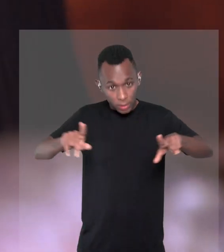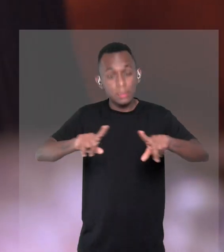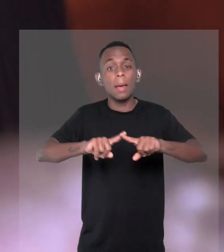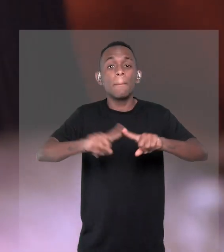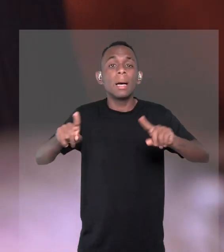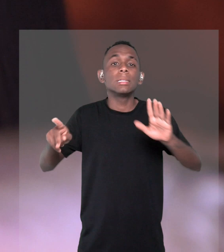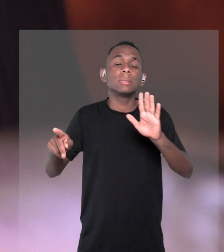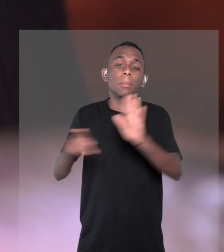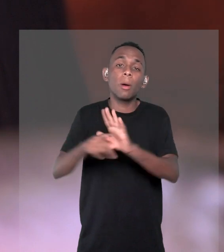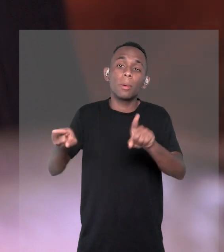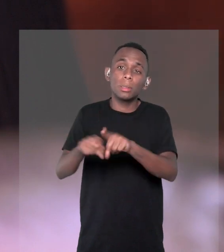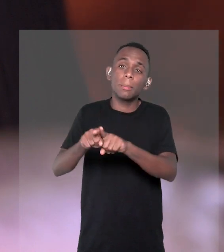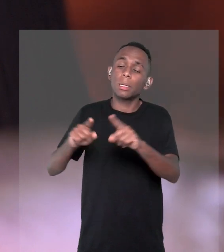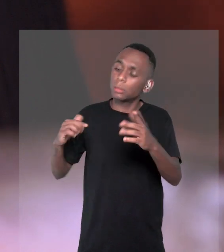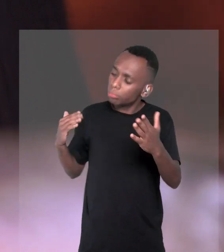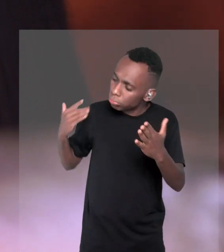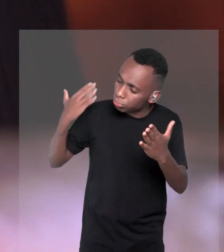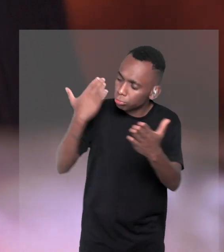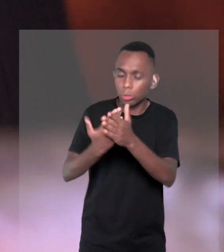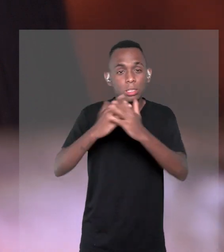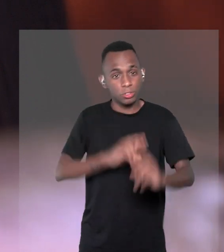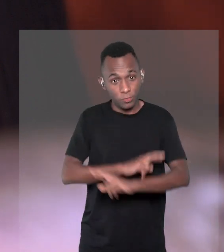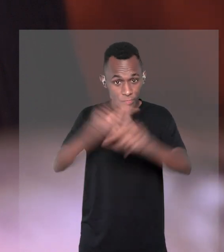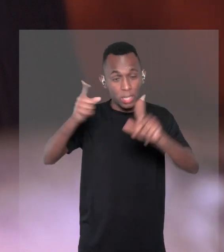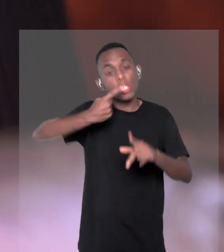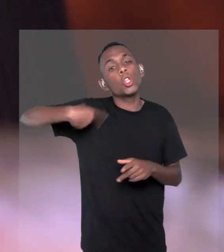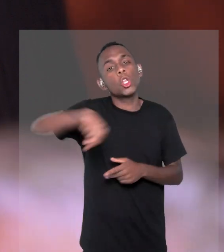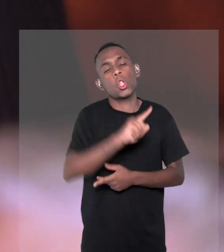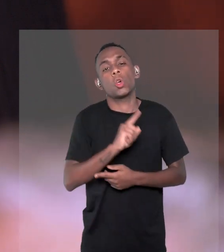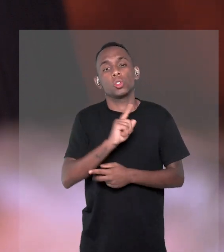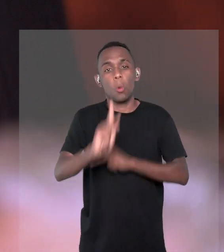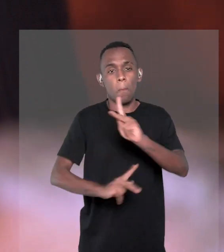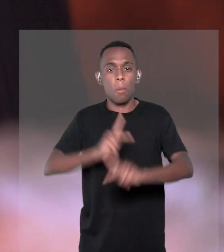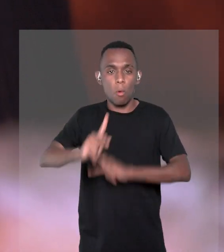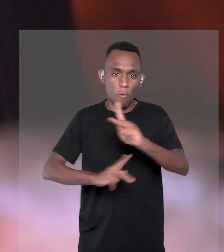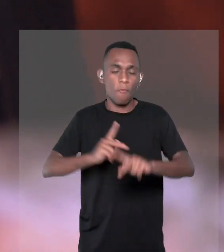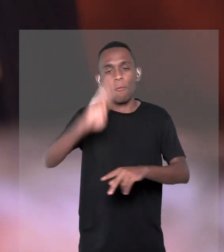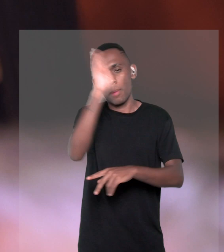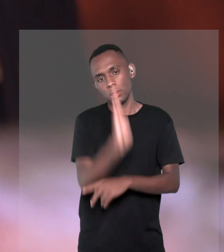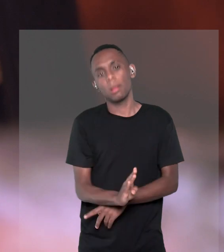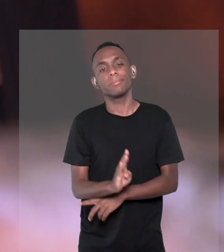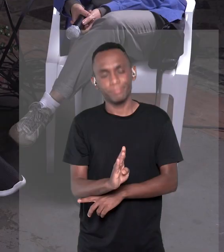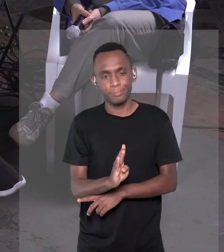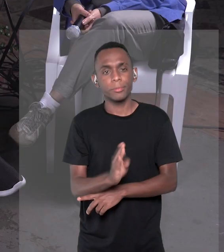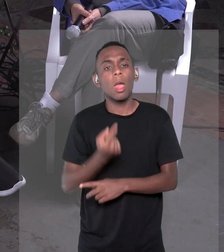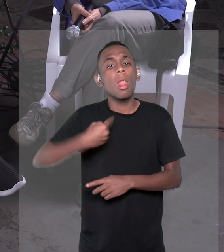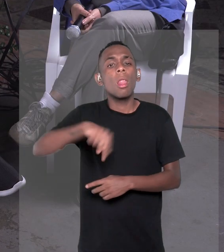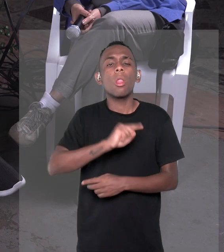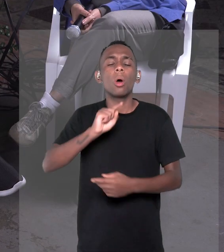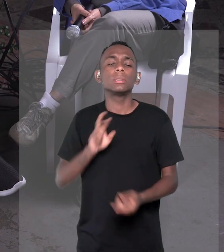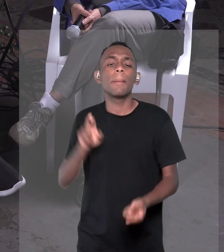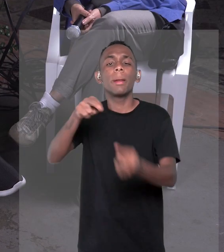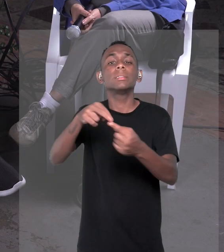antropodiversidade, não é? Que somos nós, os brasileiros. O que nós representamos? O que